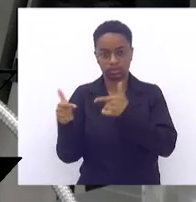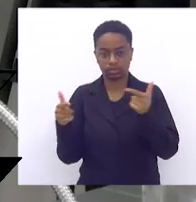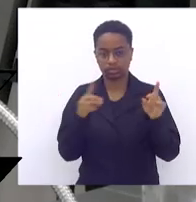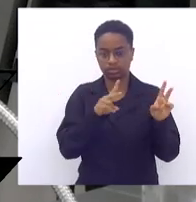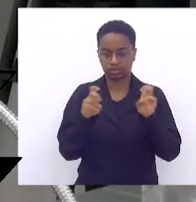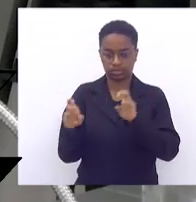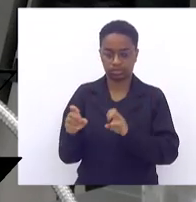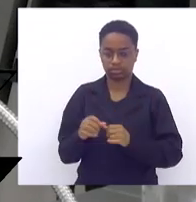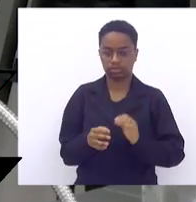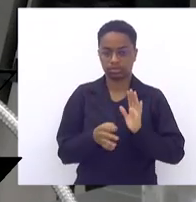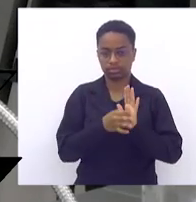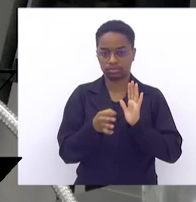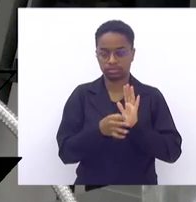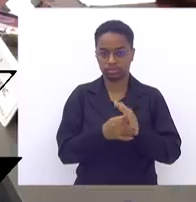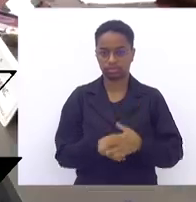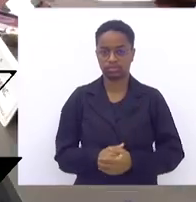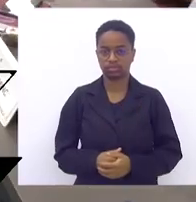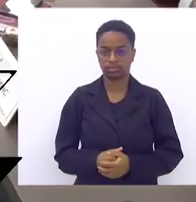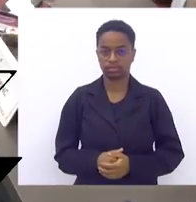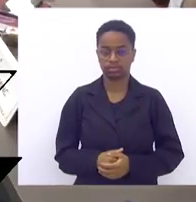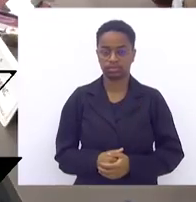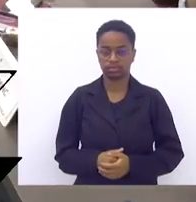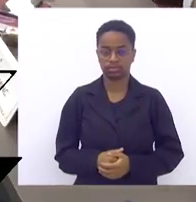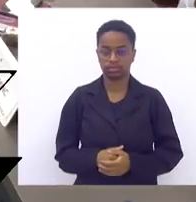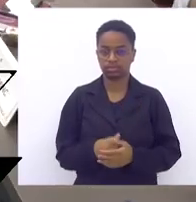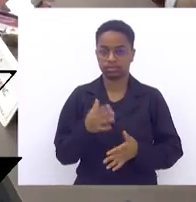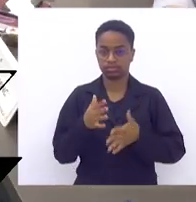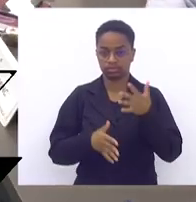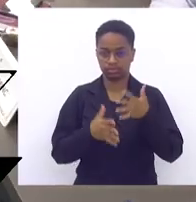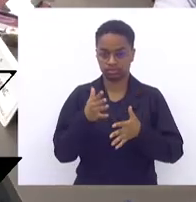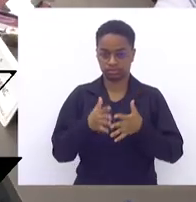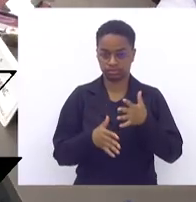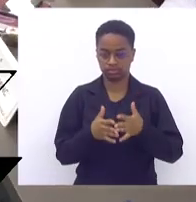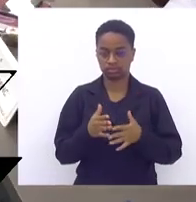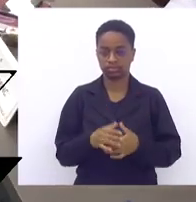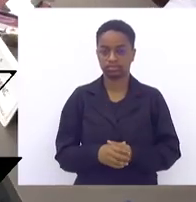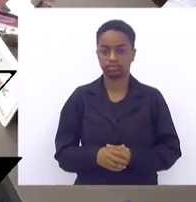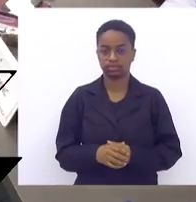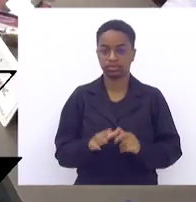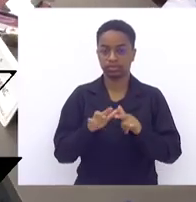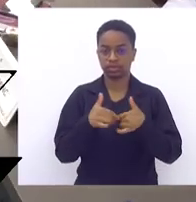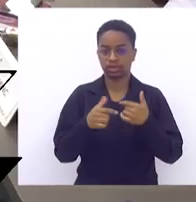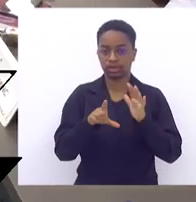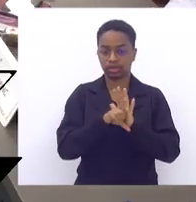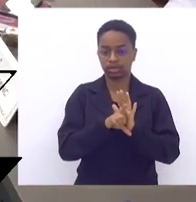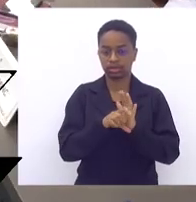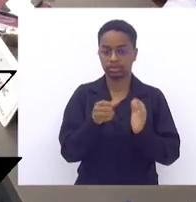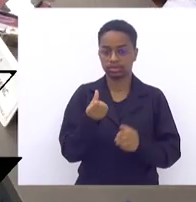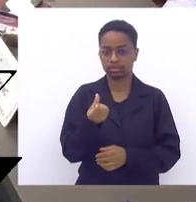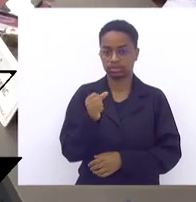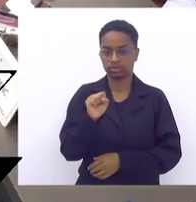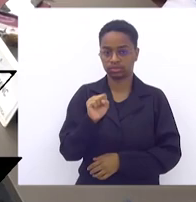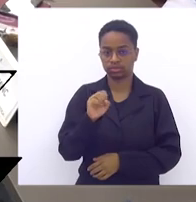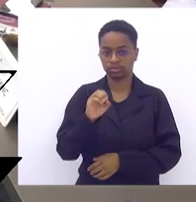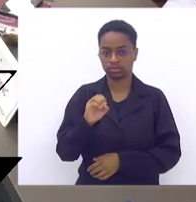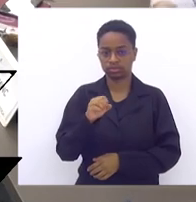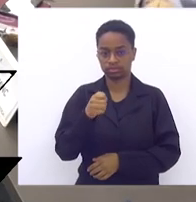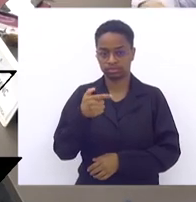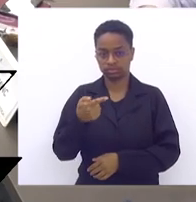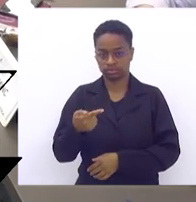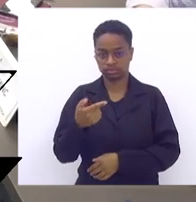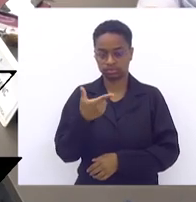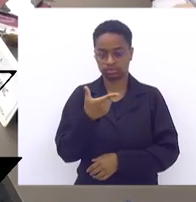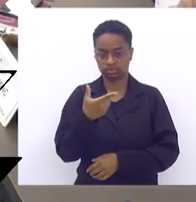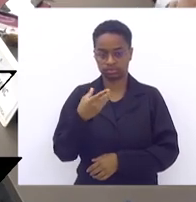Fred Pacheco. Presidente, meu parecer é pela prejudicabilidade. Face à lei número 6.807, de 23 de junho